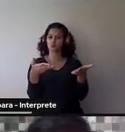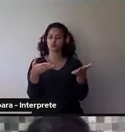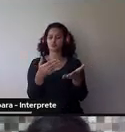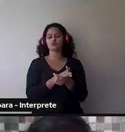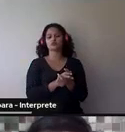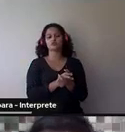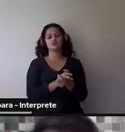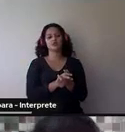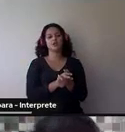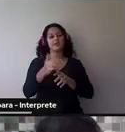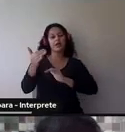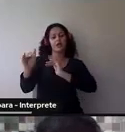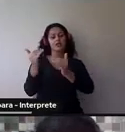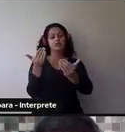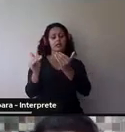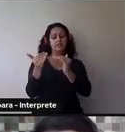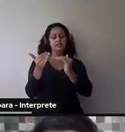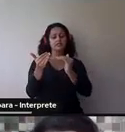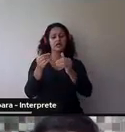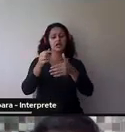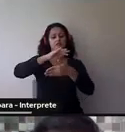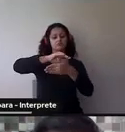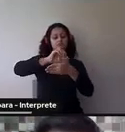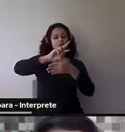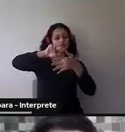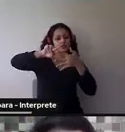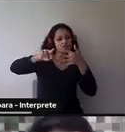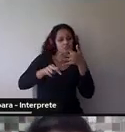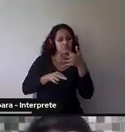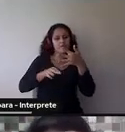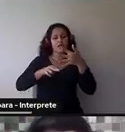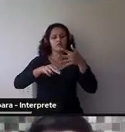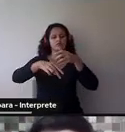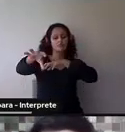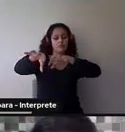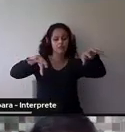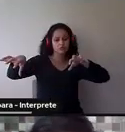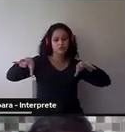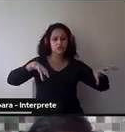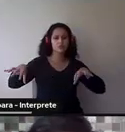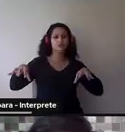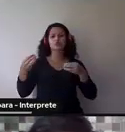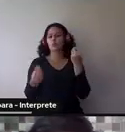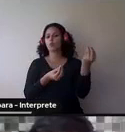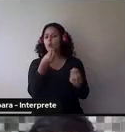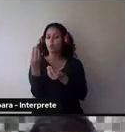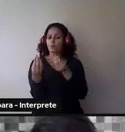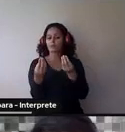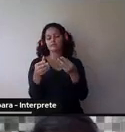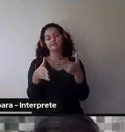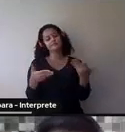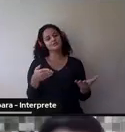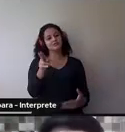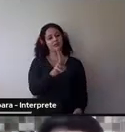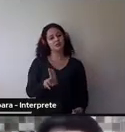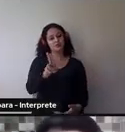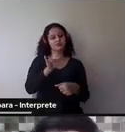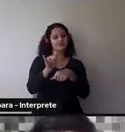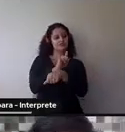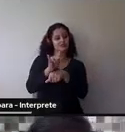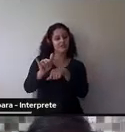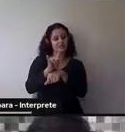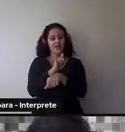a distribuição das espécies. Então, a adoção de estratégias que aumentem, na verdade, a viabilidade